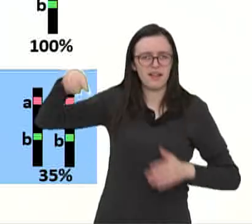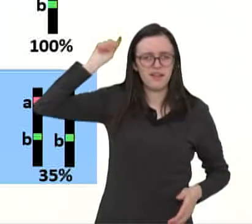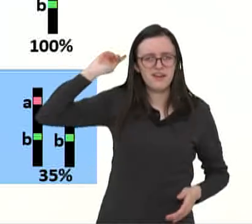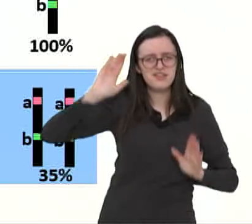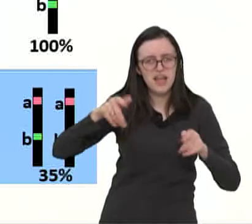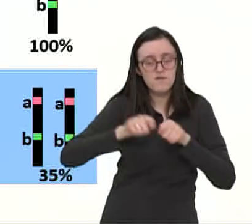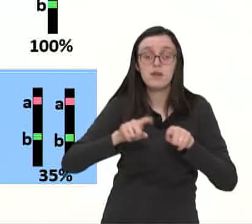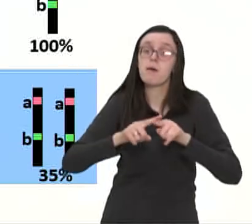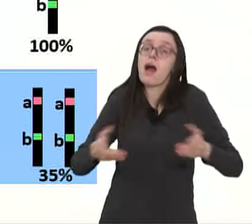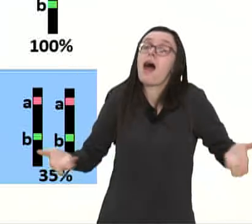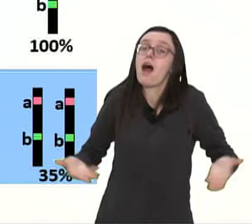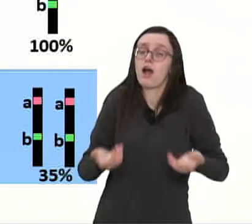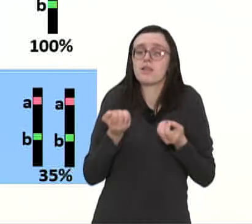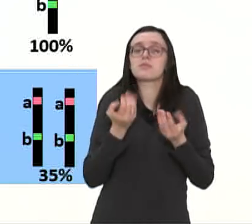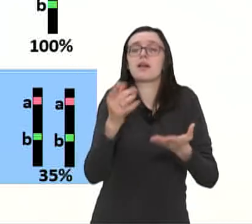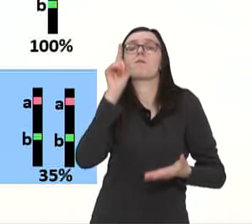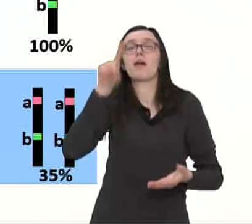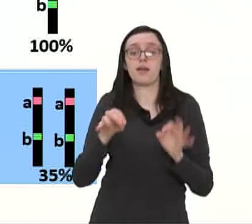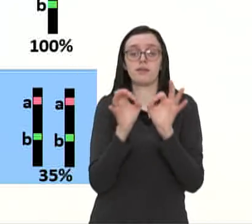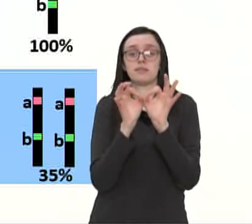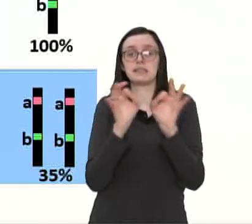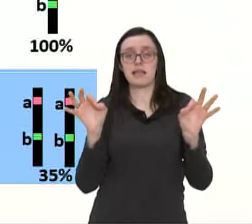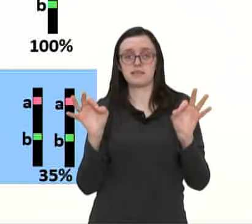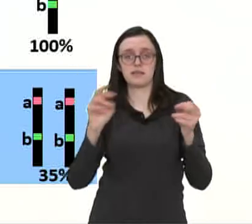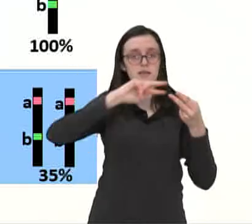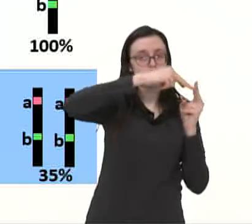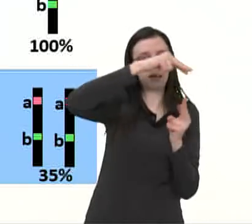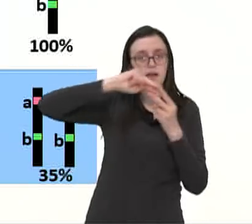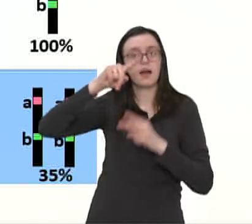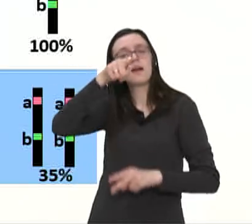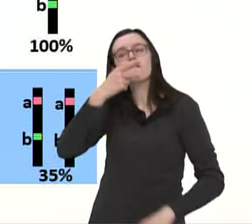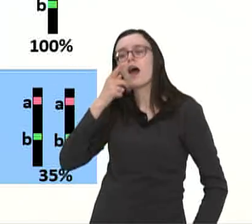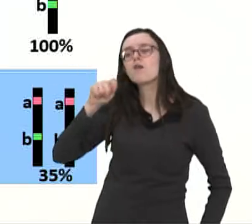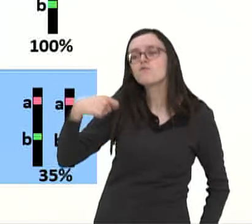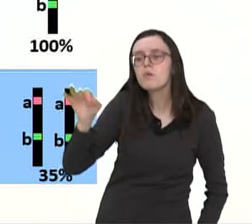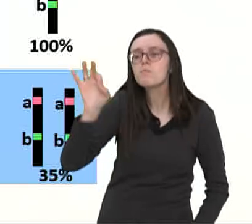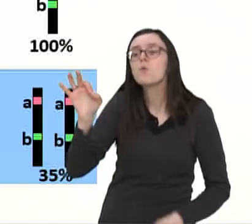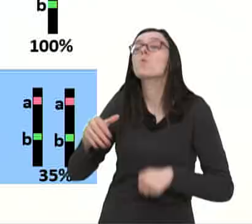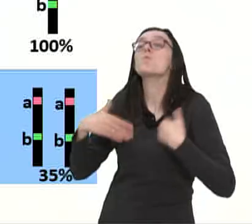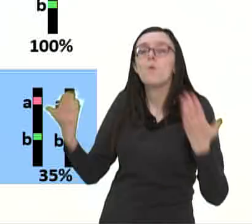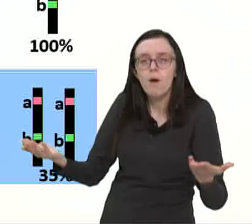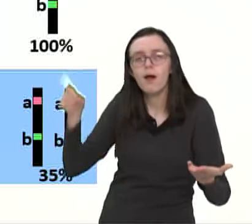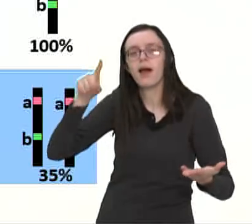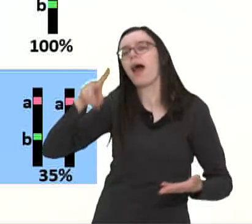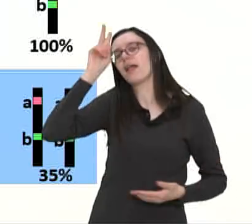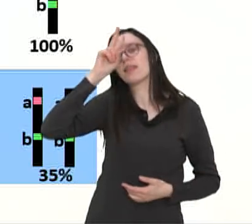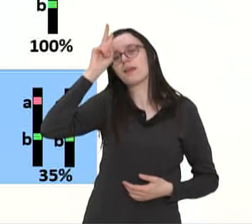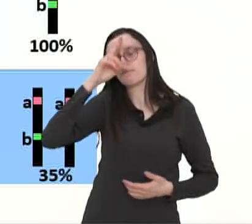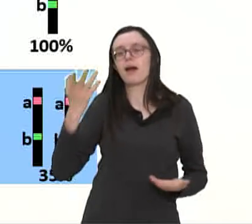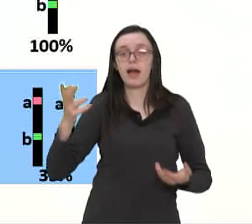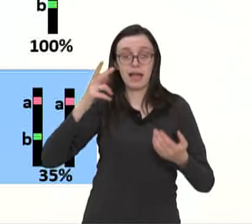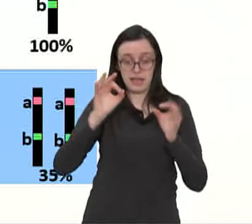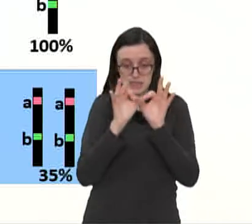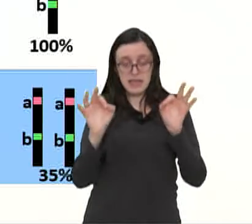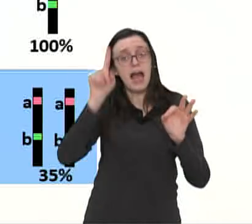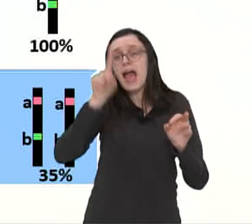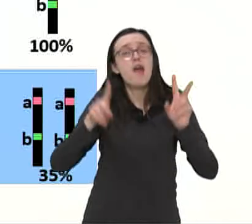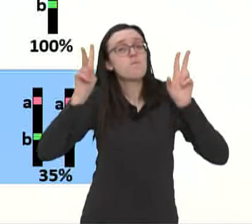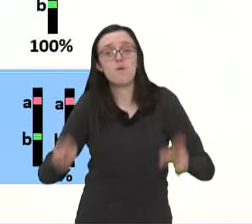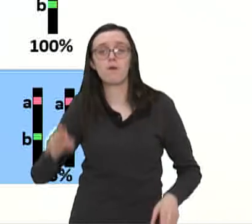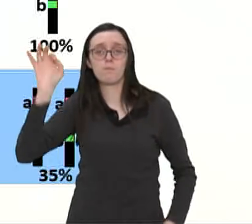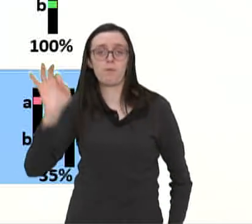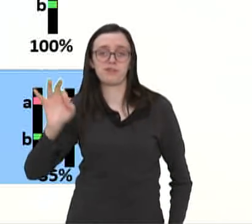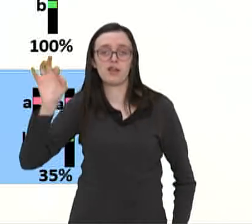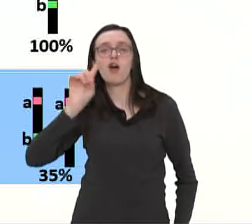né? Só que agora ele deu para a gente a distância para você falar da porcentagem. Então, só lembrar que você considera a distância igual a